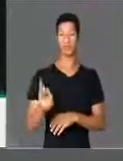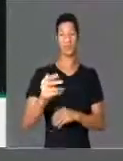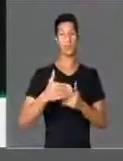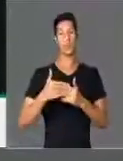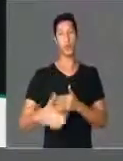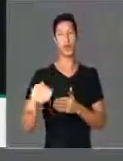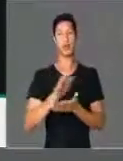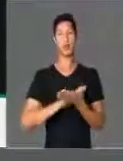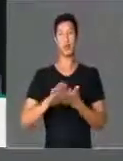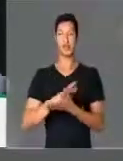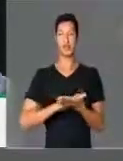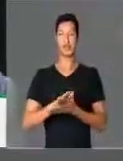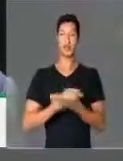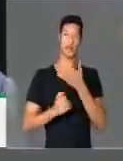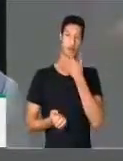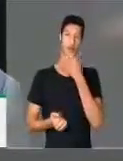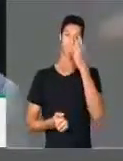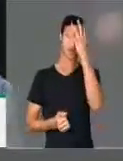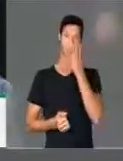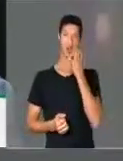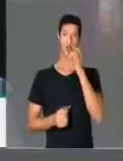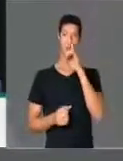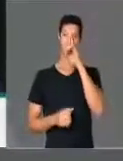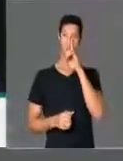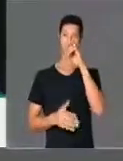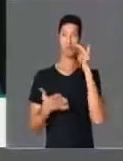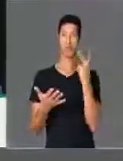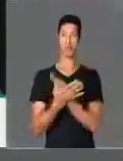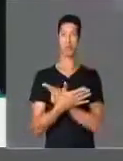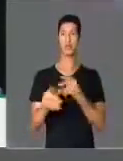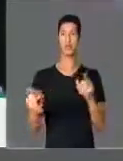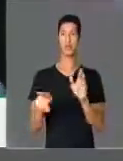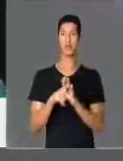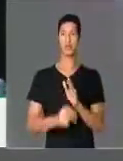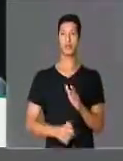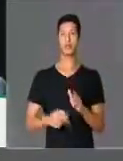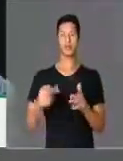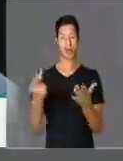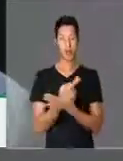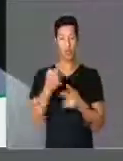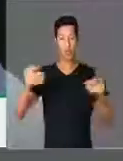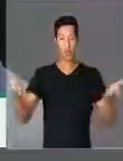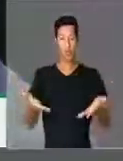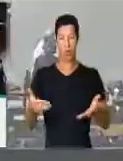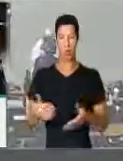prosperar. Tumulto grave. Tumulto grave é o que está acontecendo.